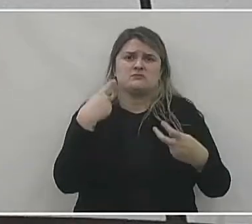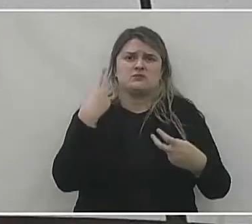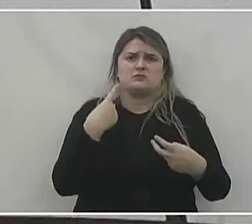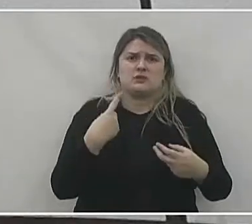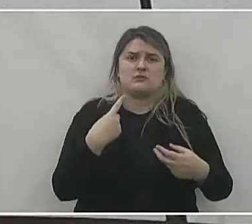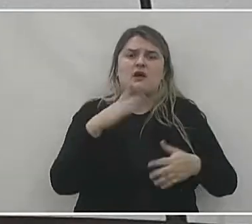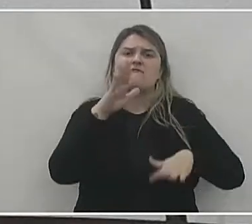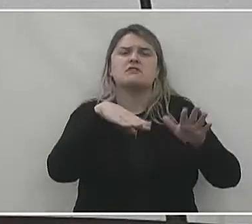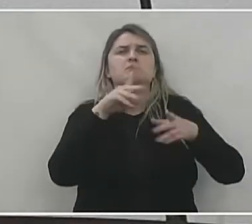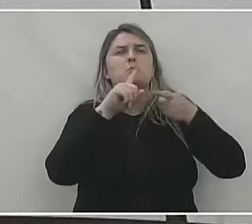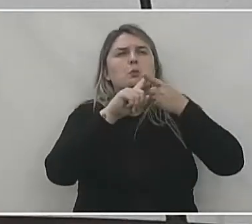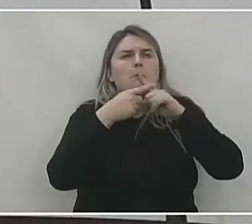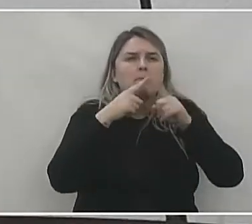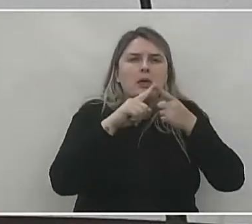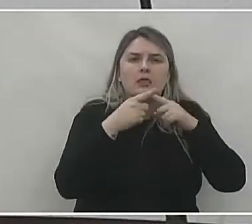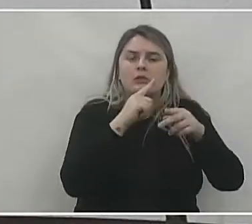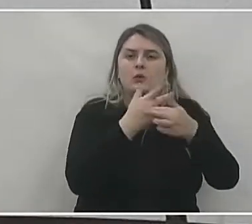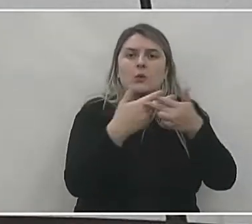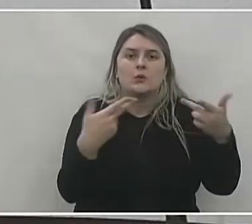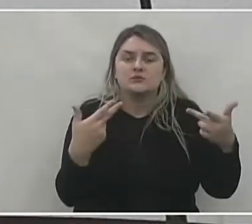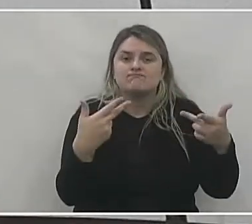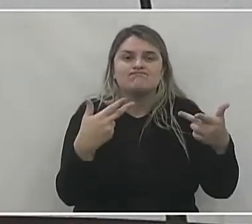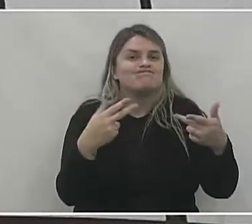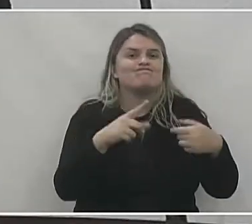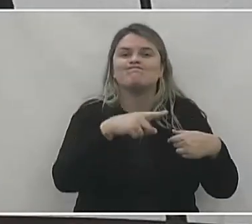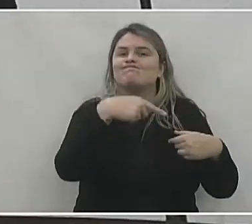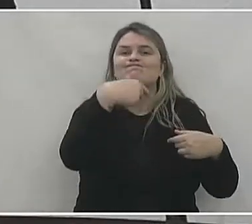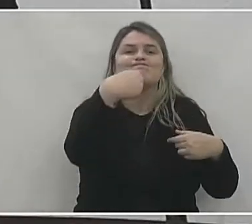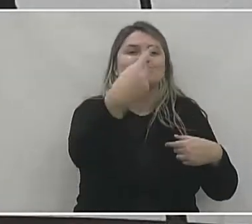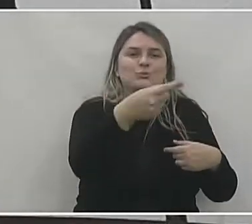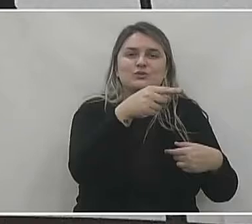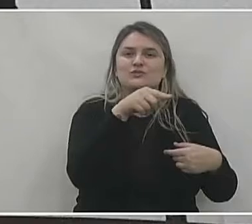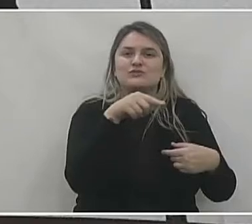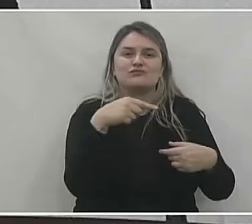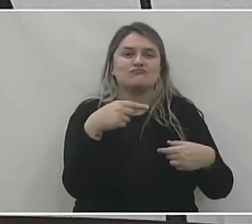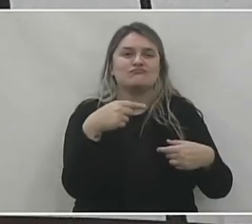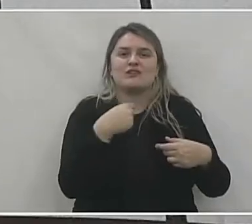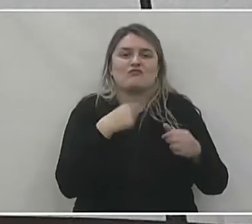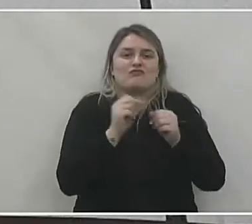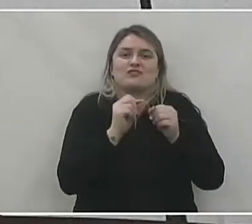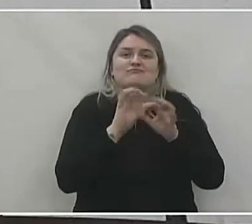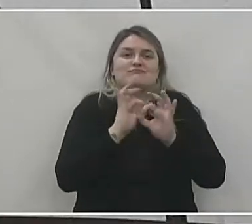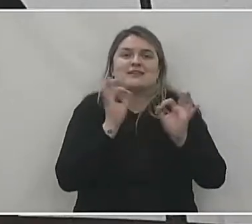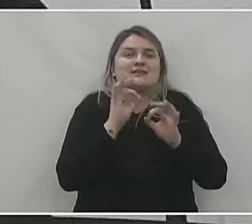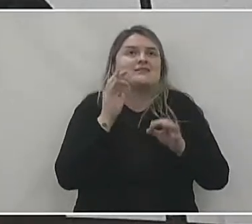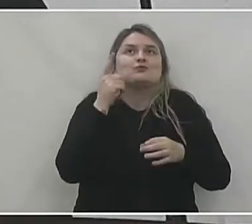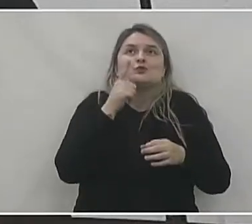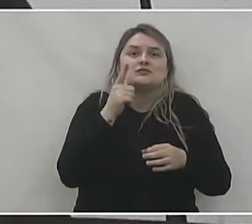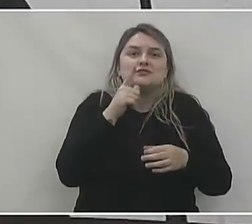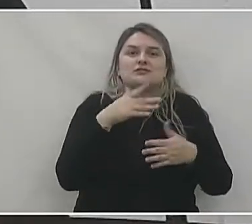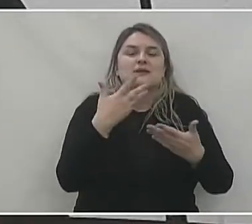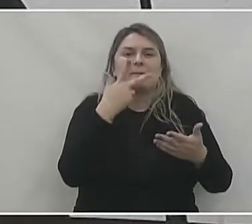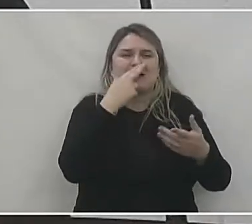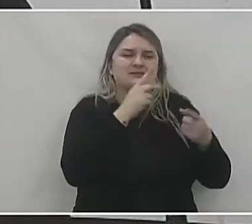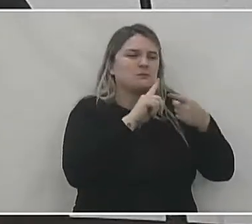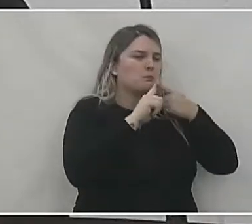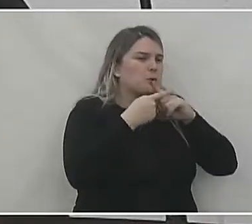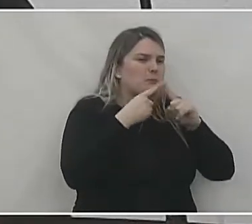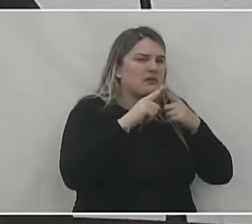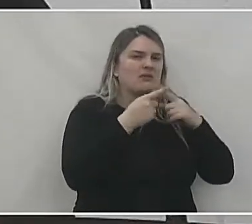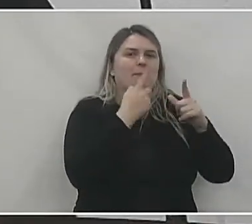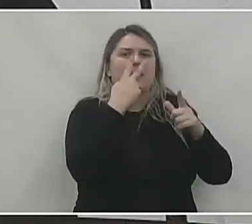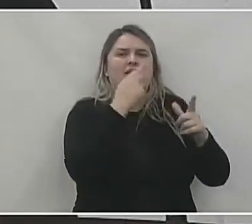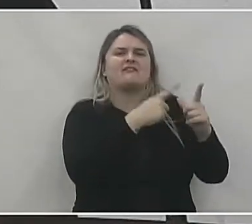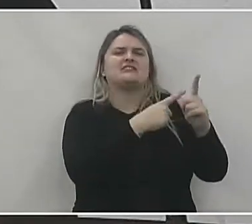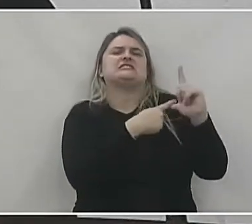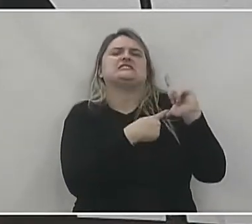vezes você promete algo que depois não é você que realiza e não consegue, aquela promessa você fica devendo